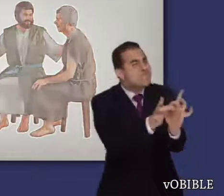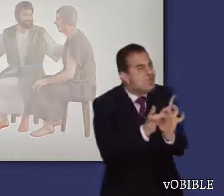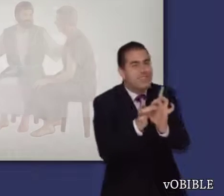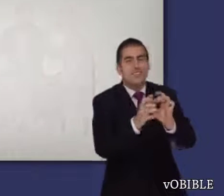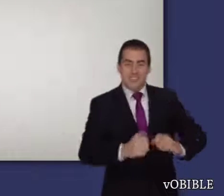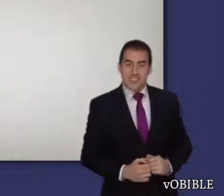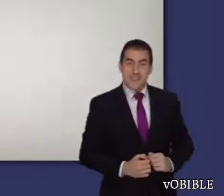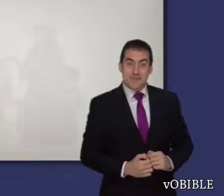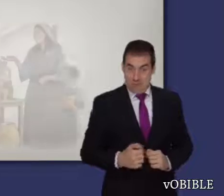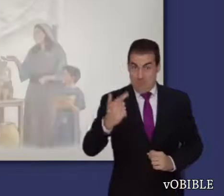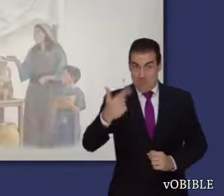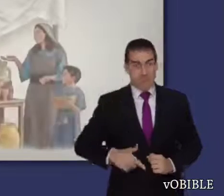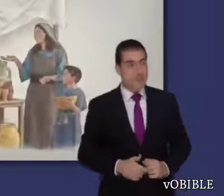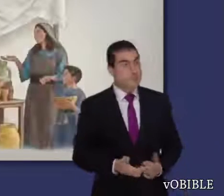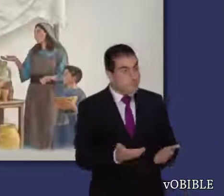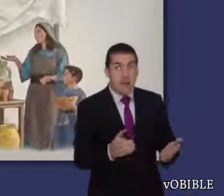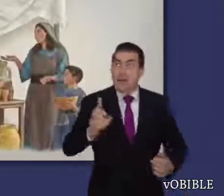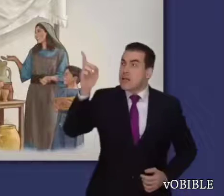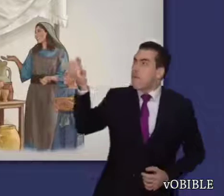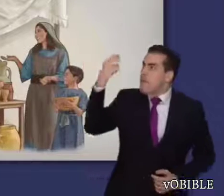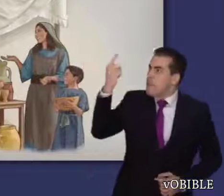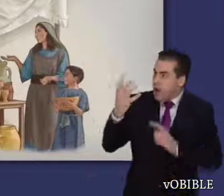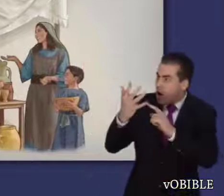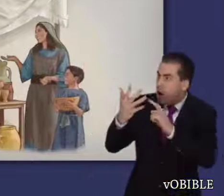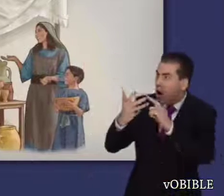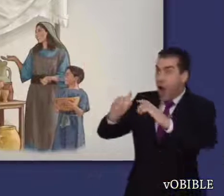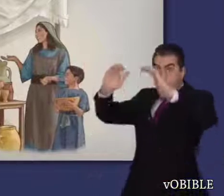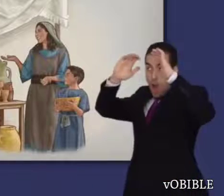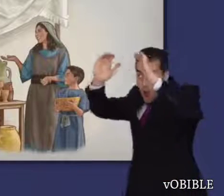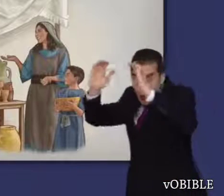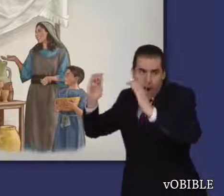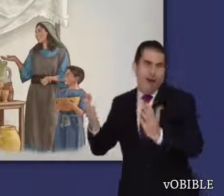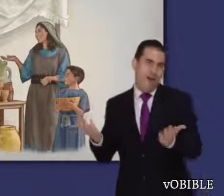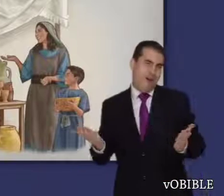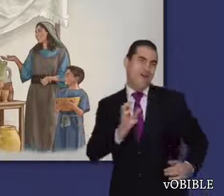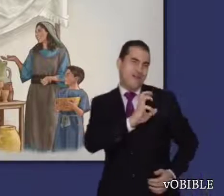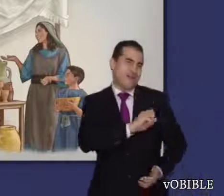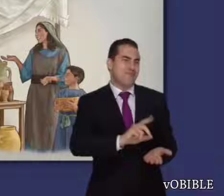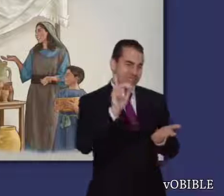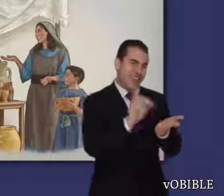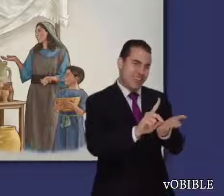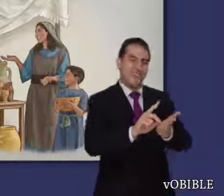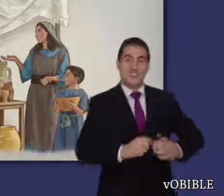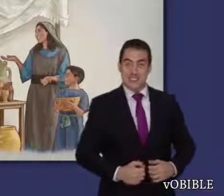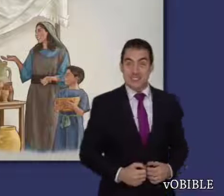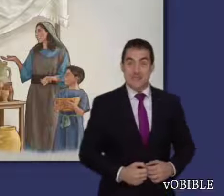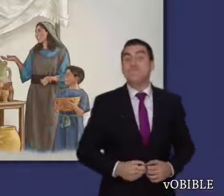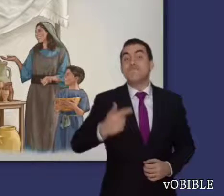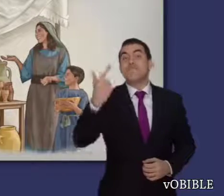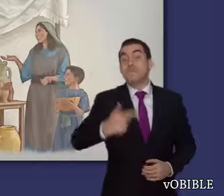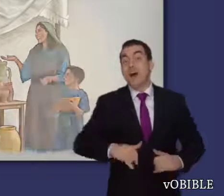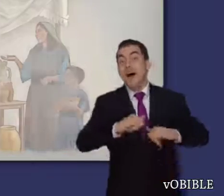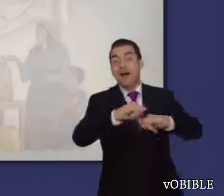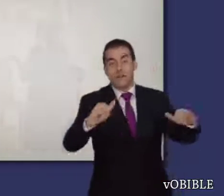outros. Ele também diz: "O amor significa o seguinte, que continuemos andando segundo os mandamentos